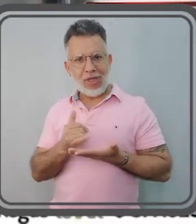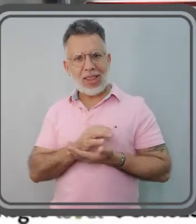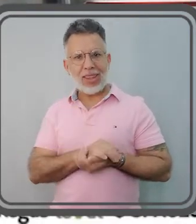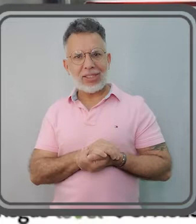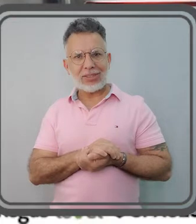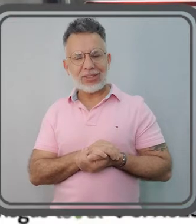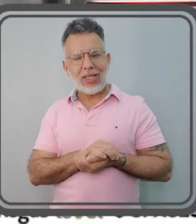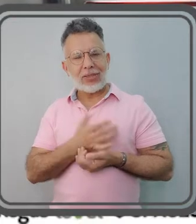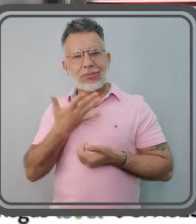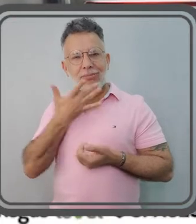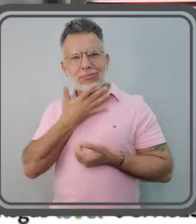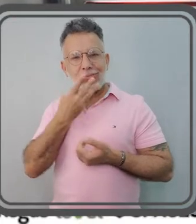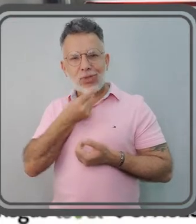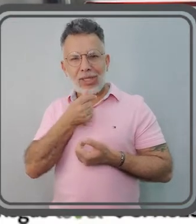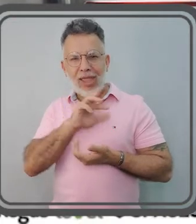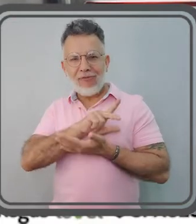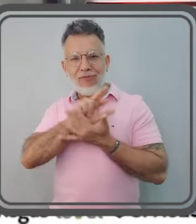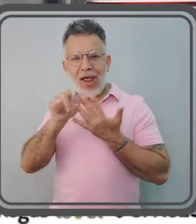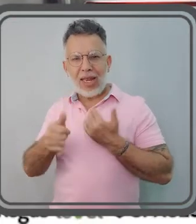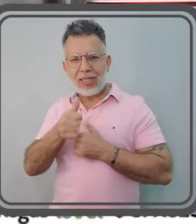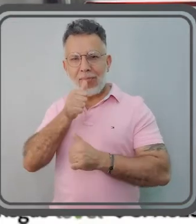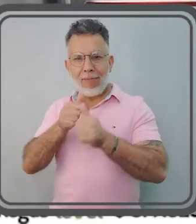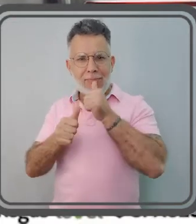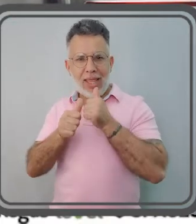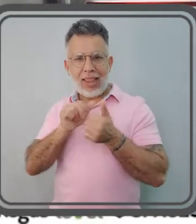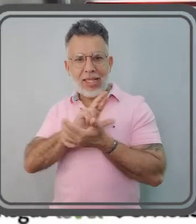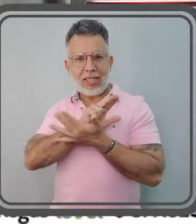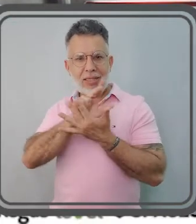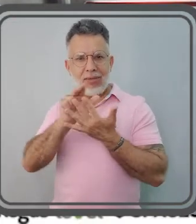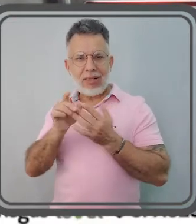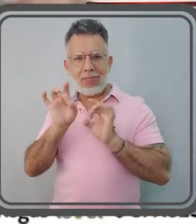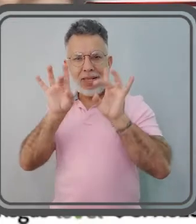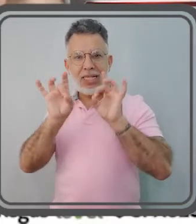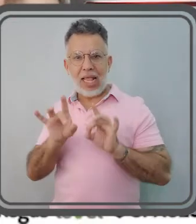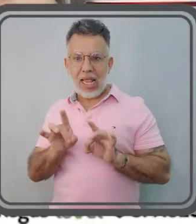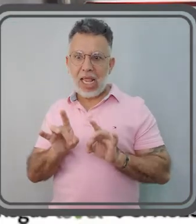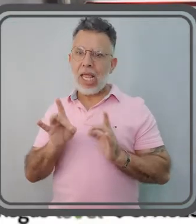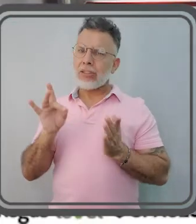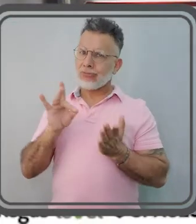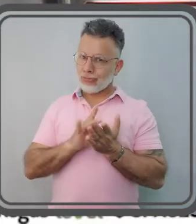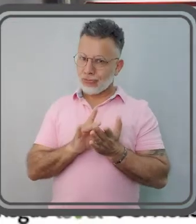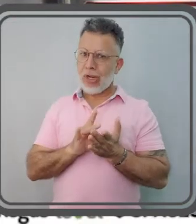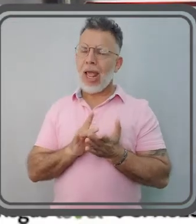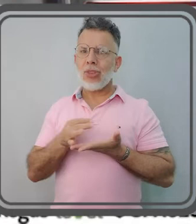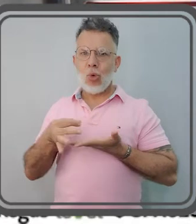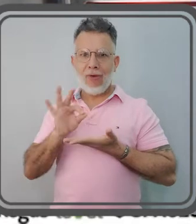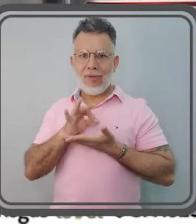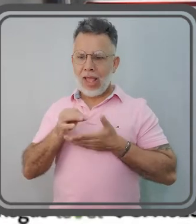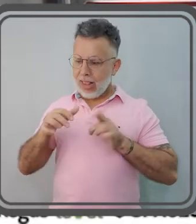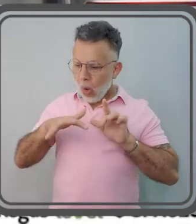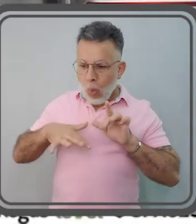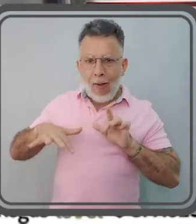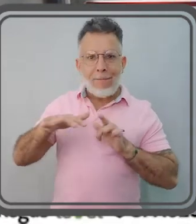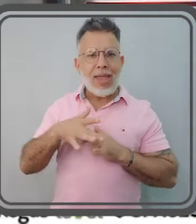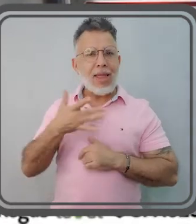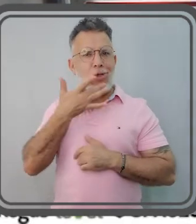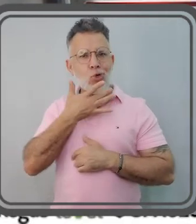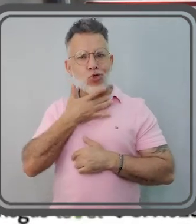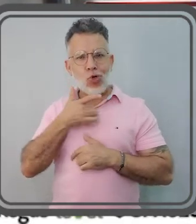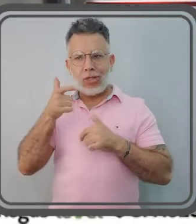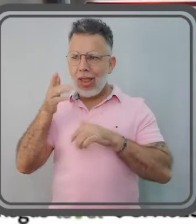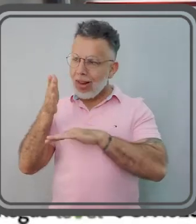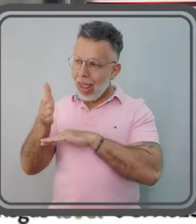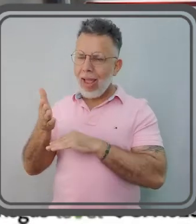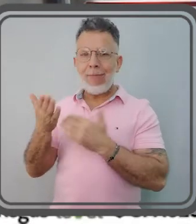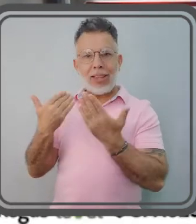De fato, assim, o café é muito gostoso. Até o ambiente é muito gostoso, ir lá, bater papo, conhecer alguém. E, obviamente, para quem quer